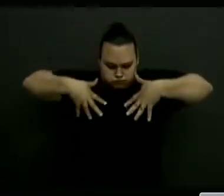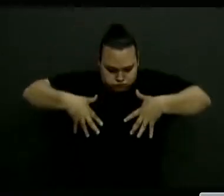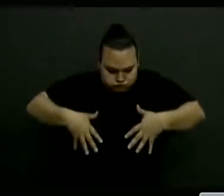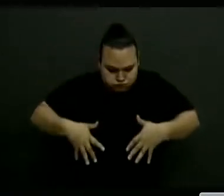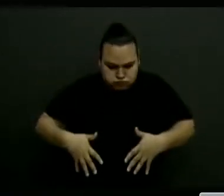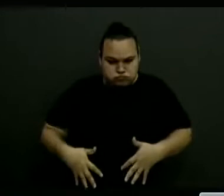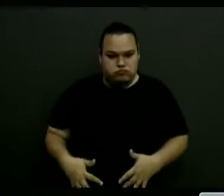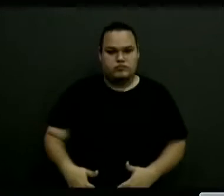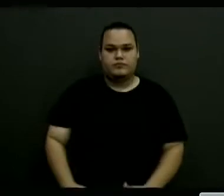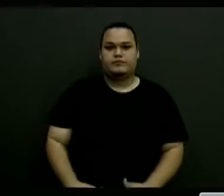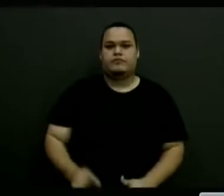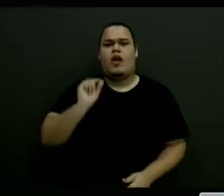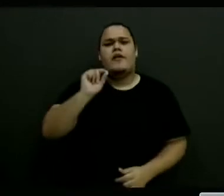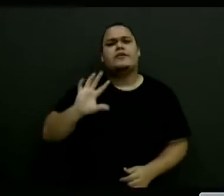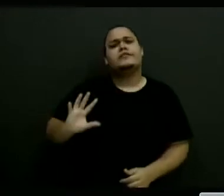Jesus? Orando.